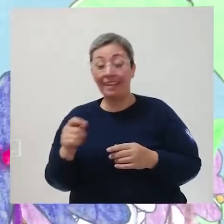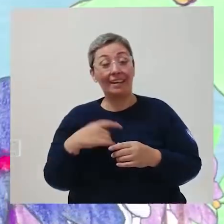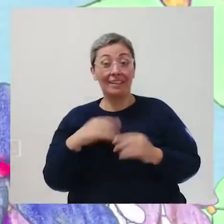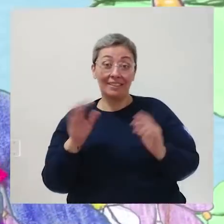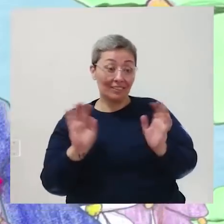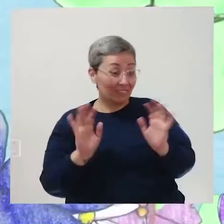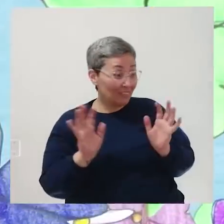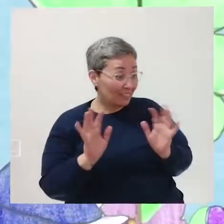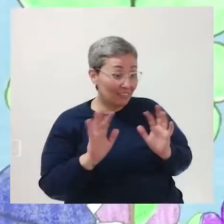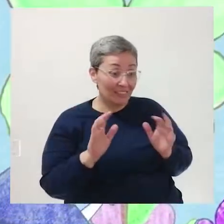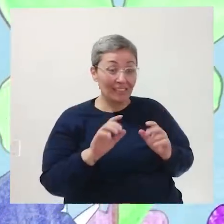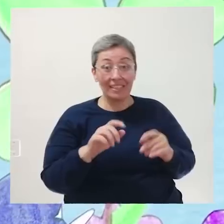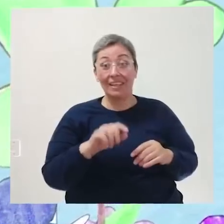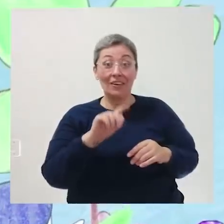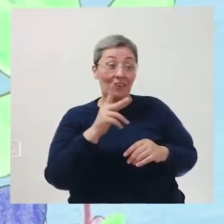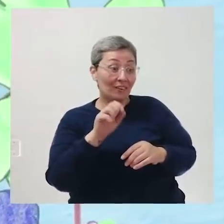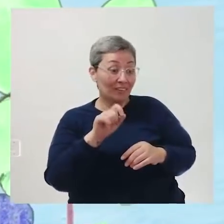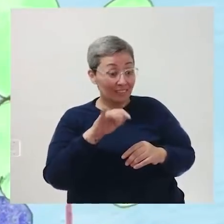Sem Vergonha!